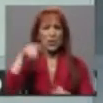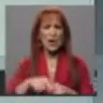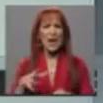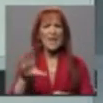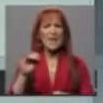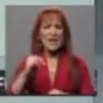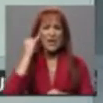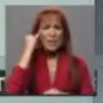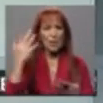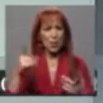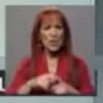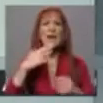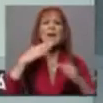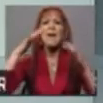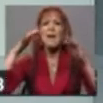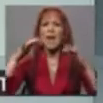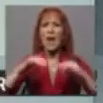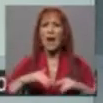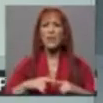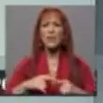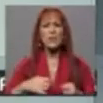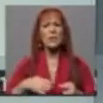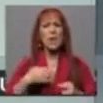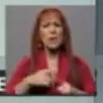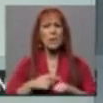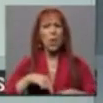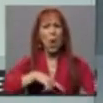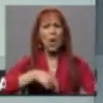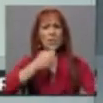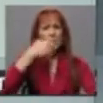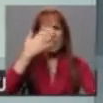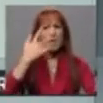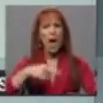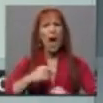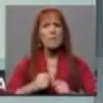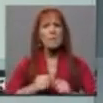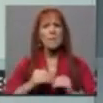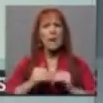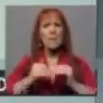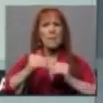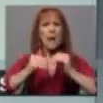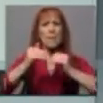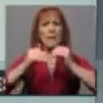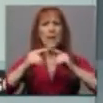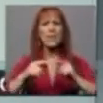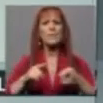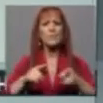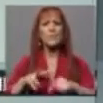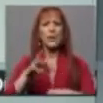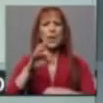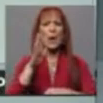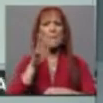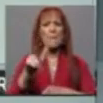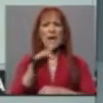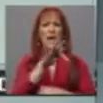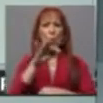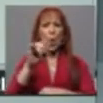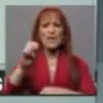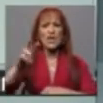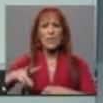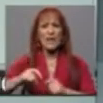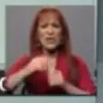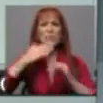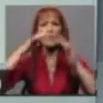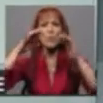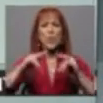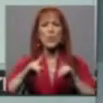em Bragança. A neve que se fez sentir durante as primeiras horas da manhã vai subindo gradualmente a cota para os 1.400 metros de altitude